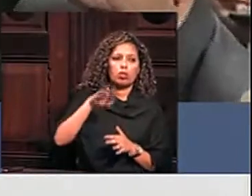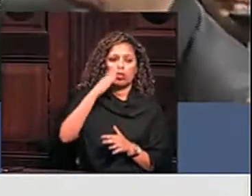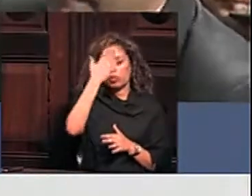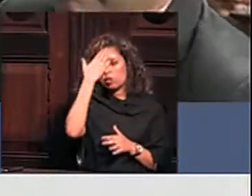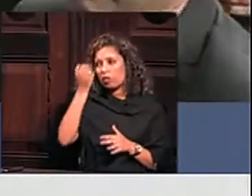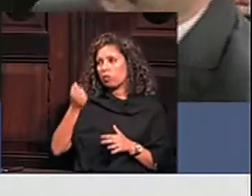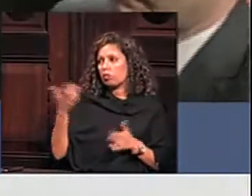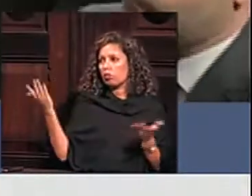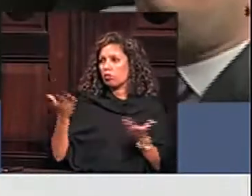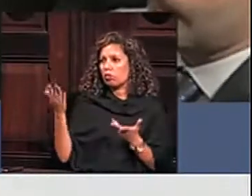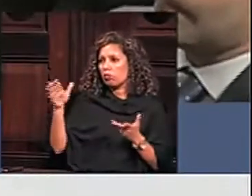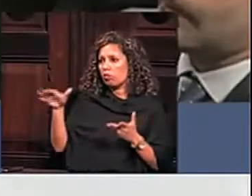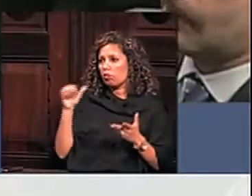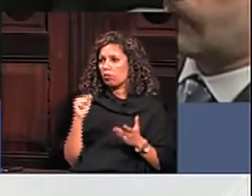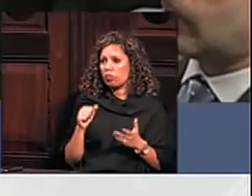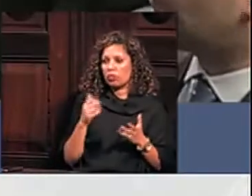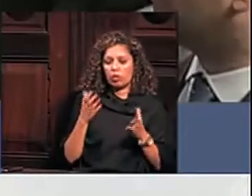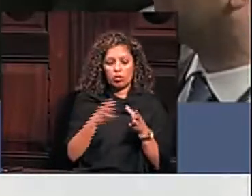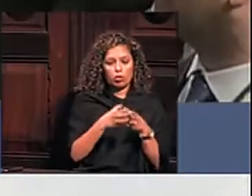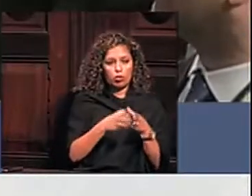você trata